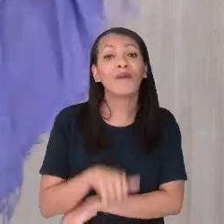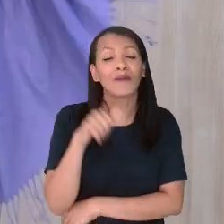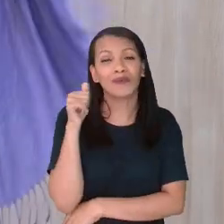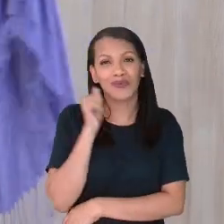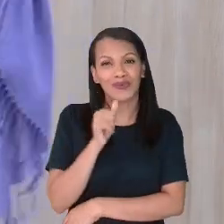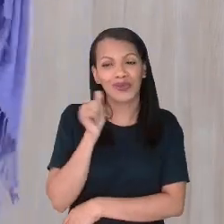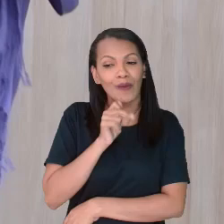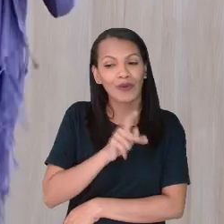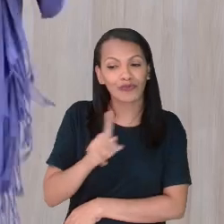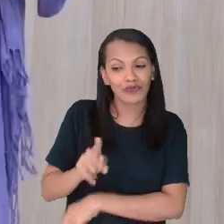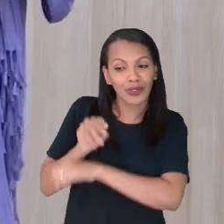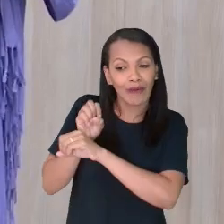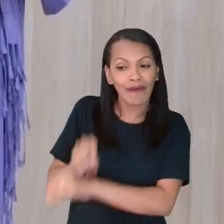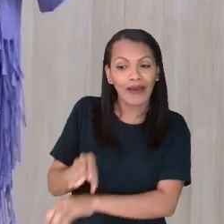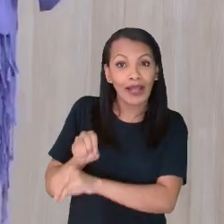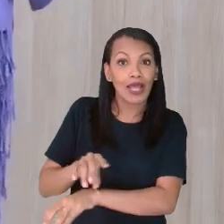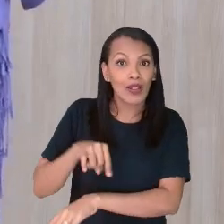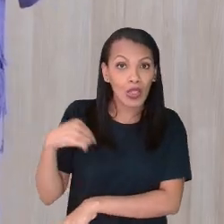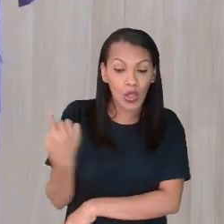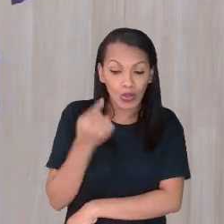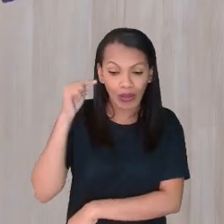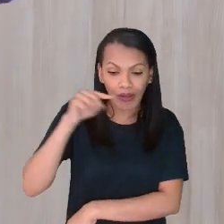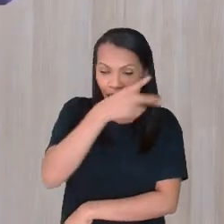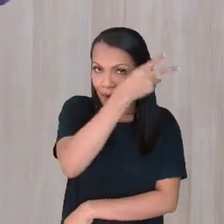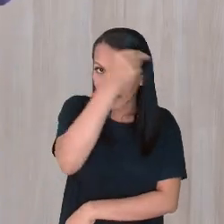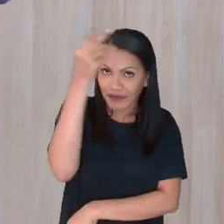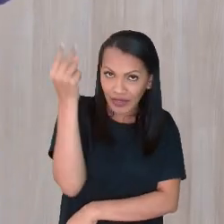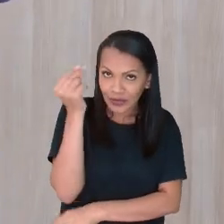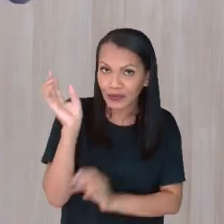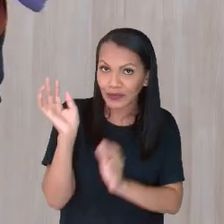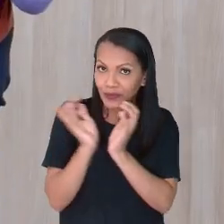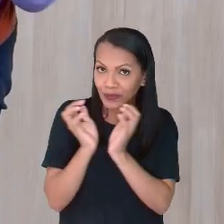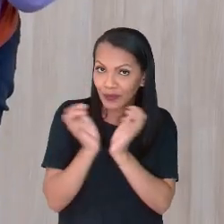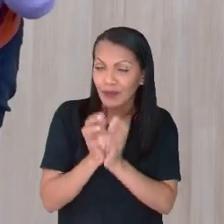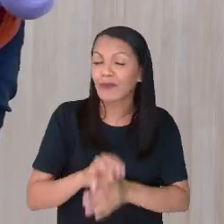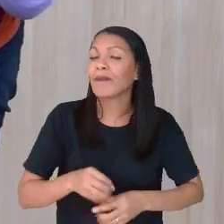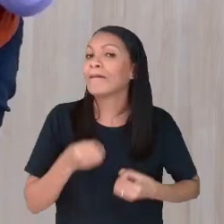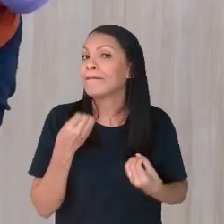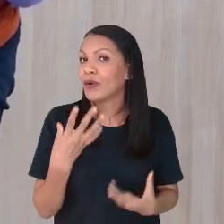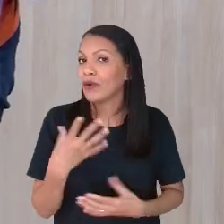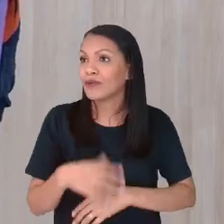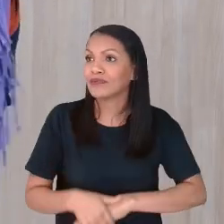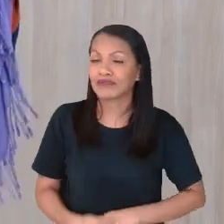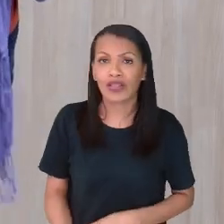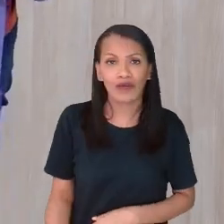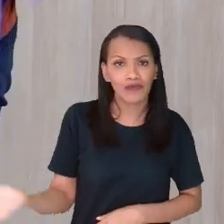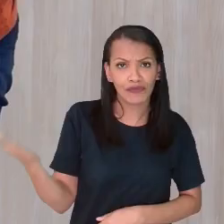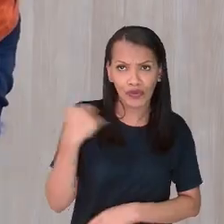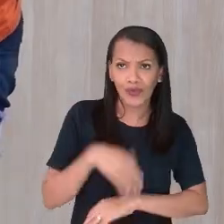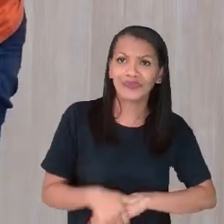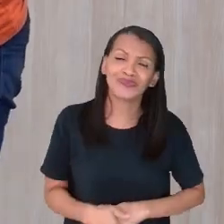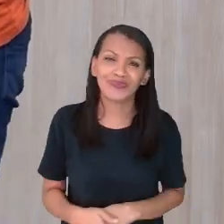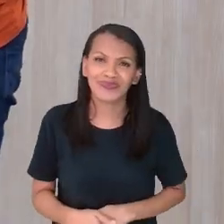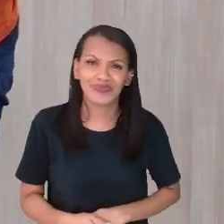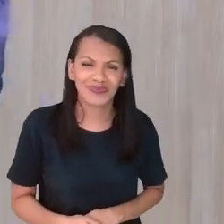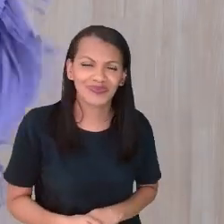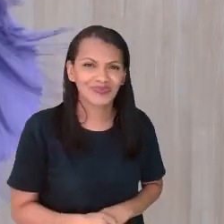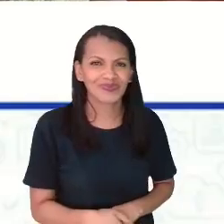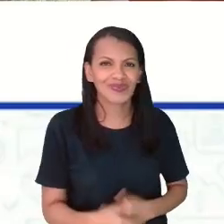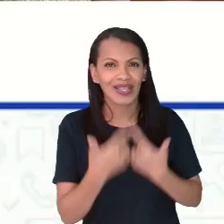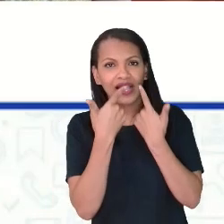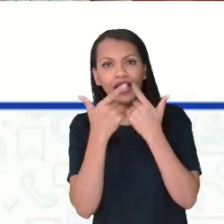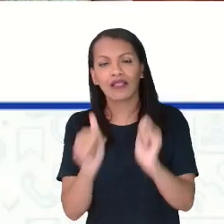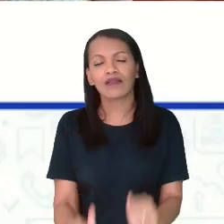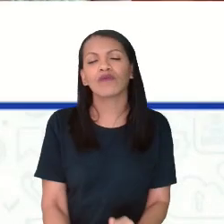educadora nossa aqui da Prefeitura da cidade do Recife. Bom, vamos falar da linguagem, né?